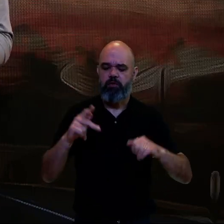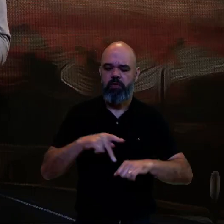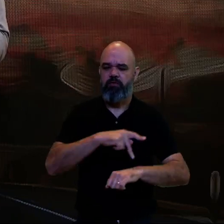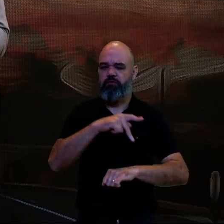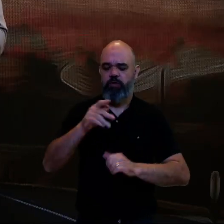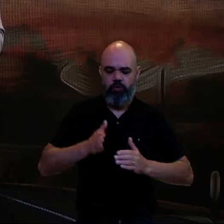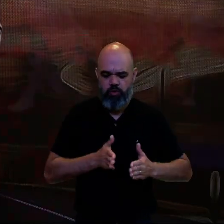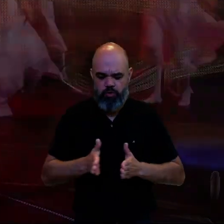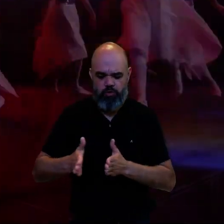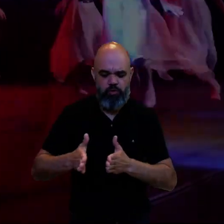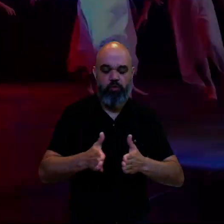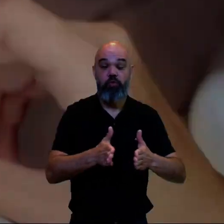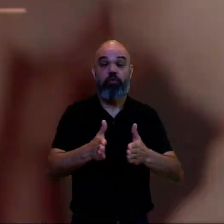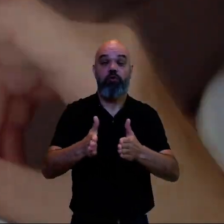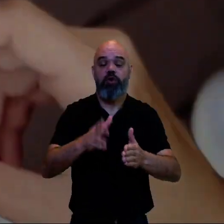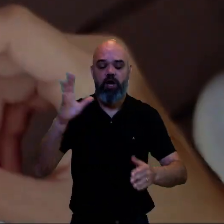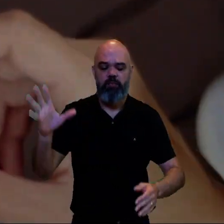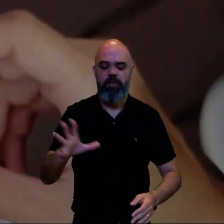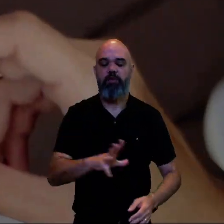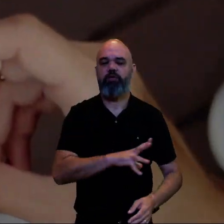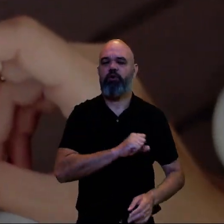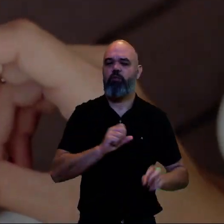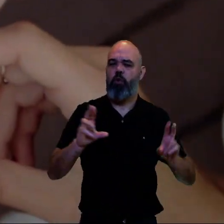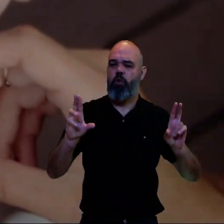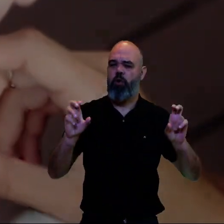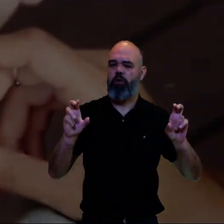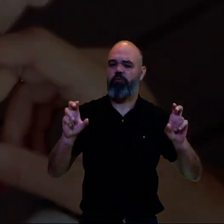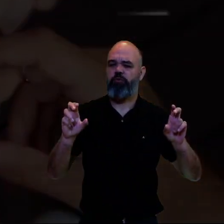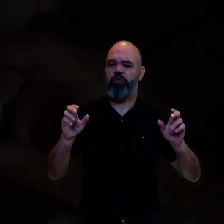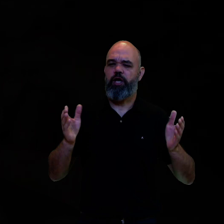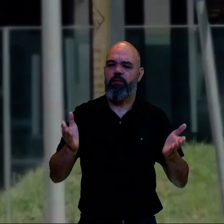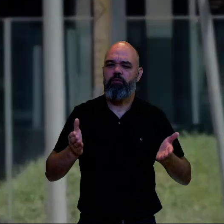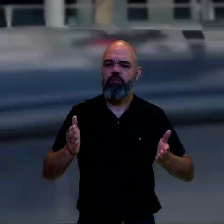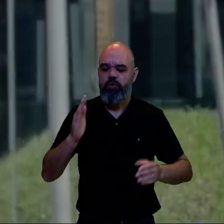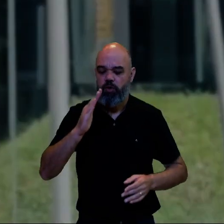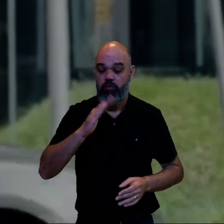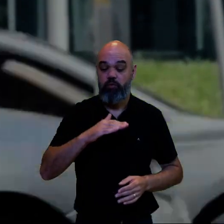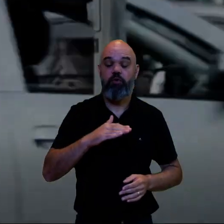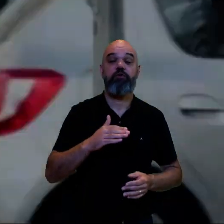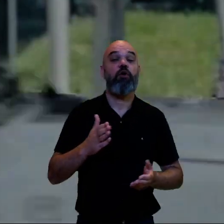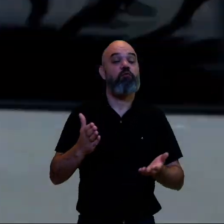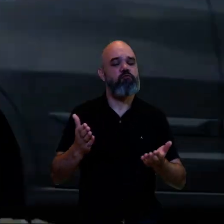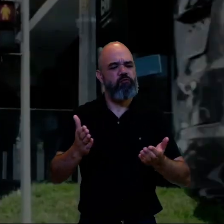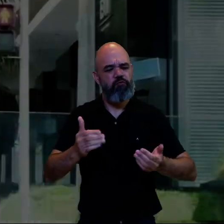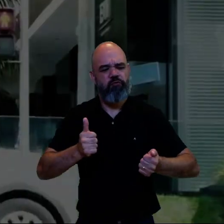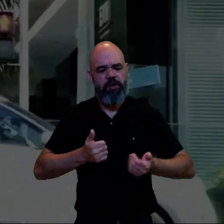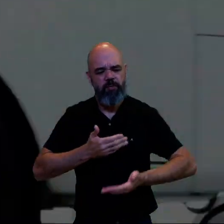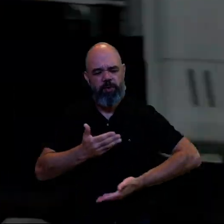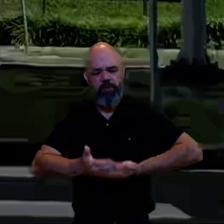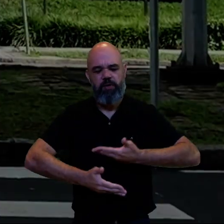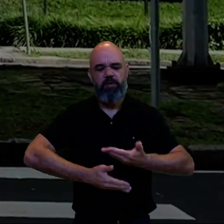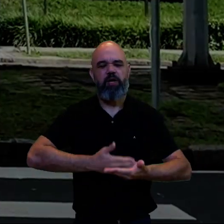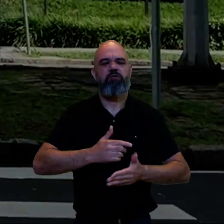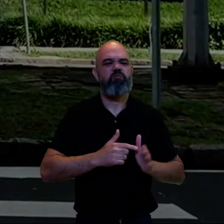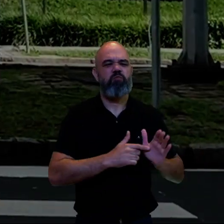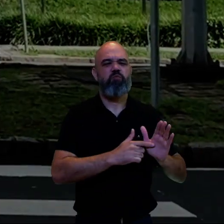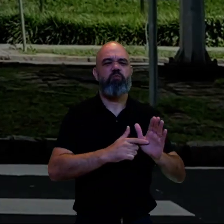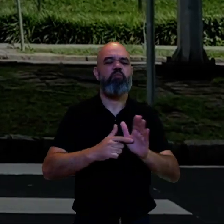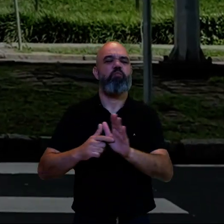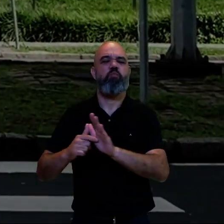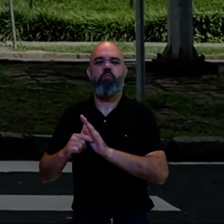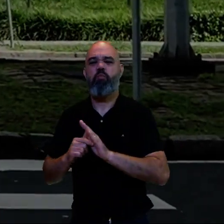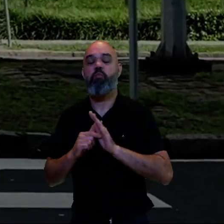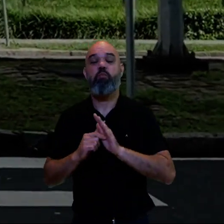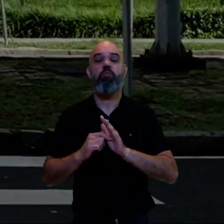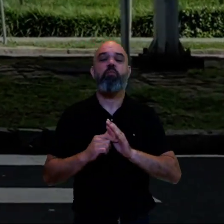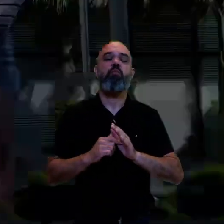É o tema do Ressurreto desse ano, hein? A última oportunidade para você participar, cultuar com a gente. Espalha os links aí nas